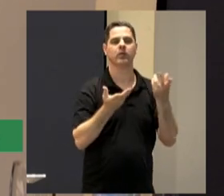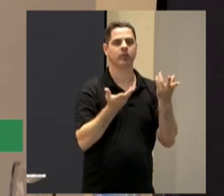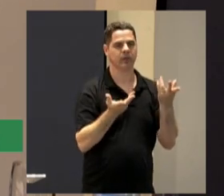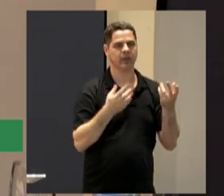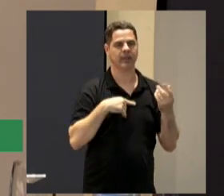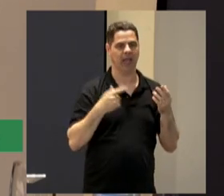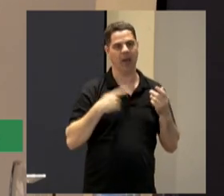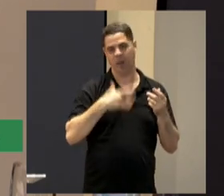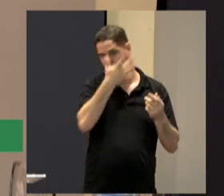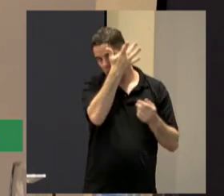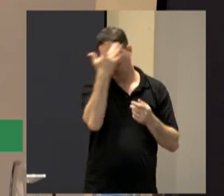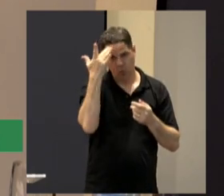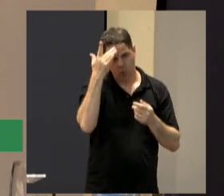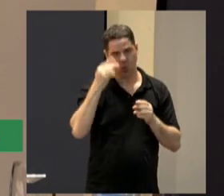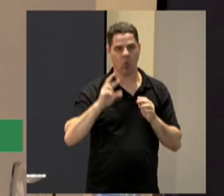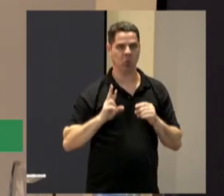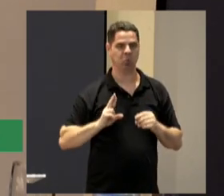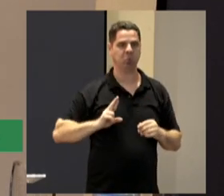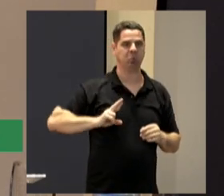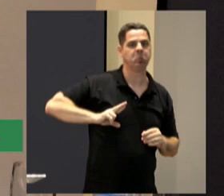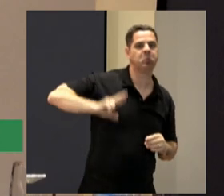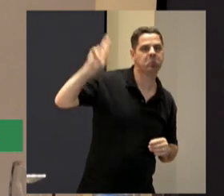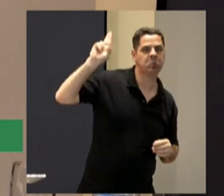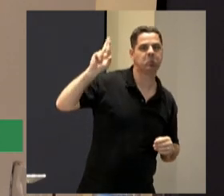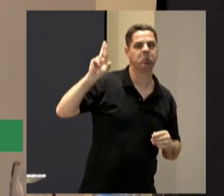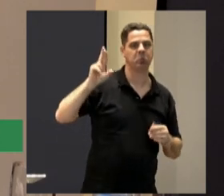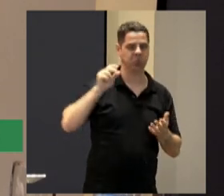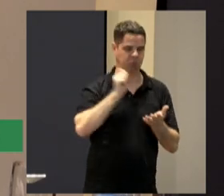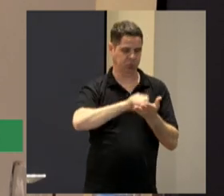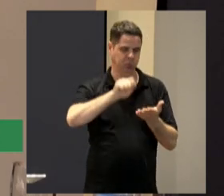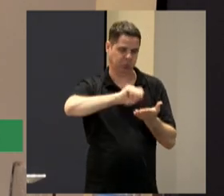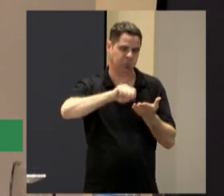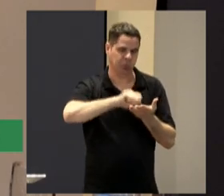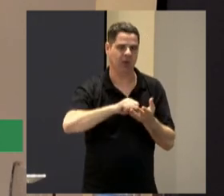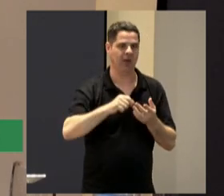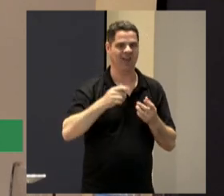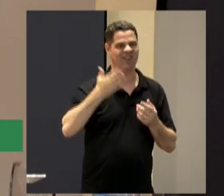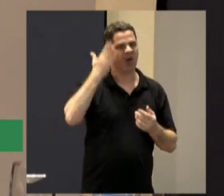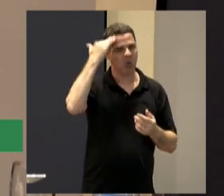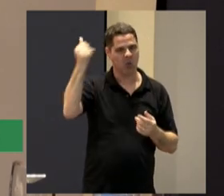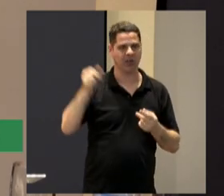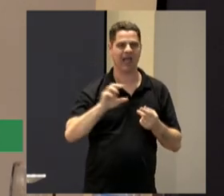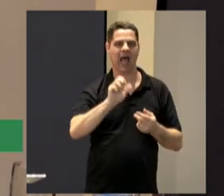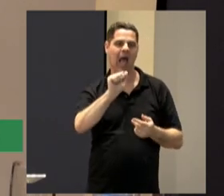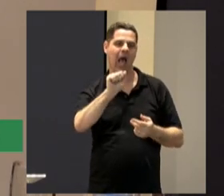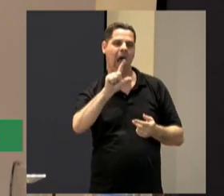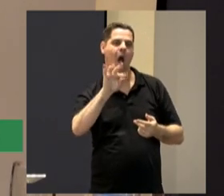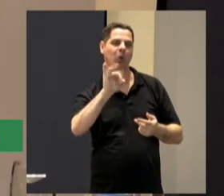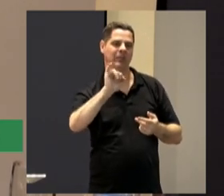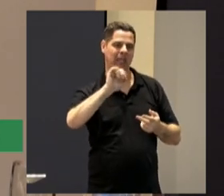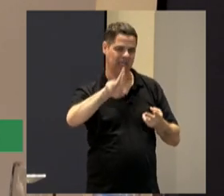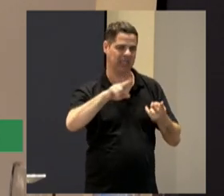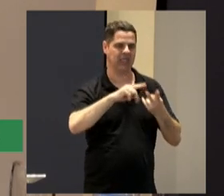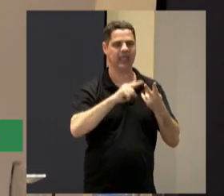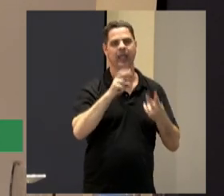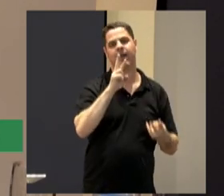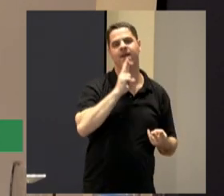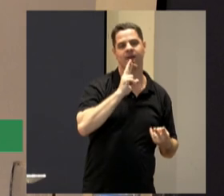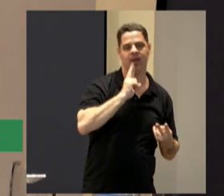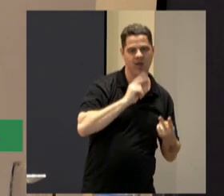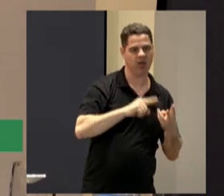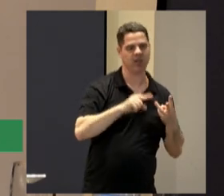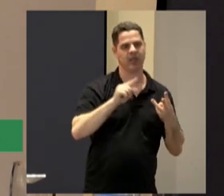intelectuais negros e negras. Então, professora Altair, professora Nelly Góes, professora Sônia Carvalho,